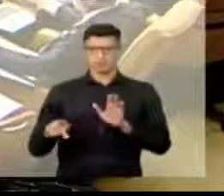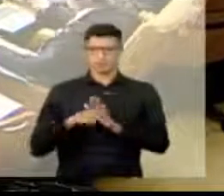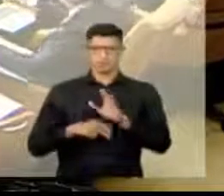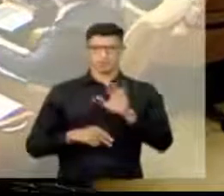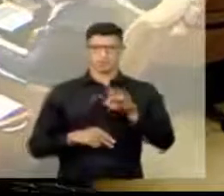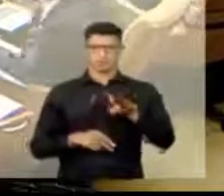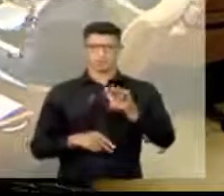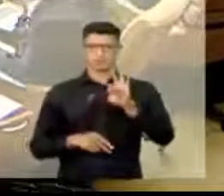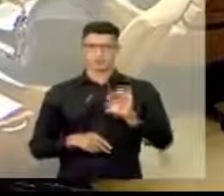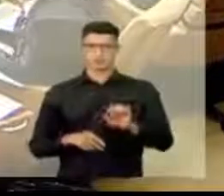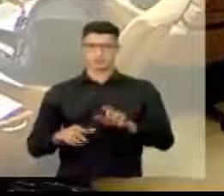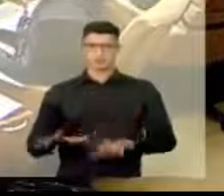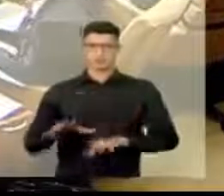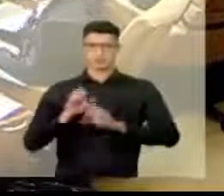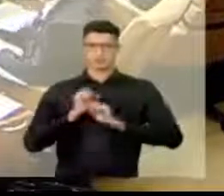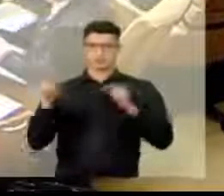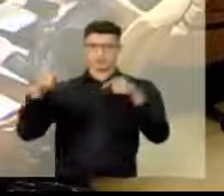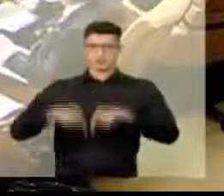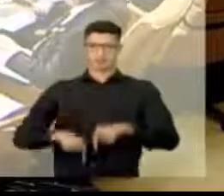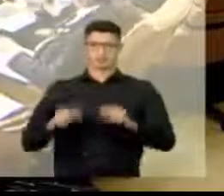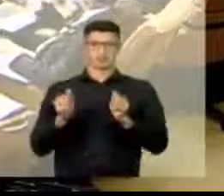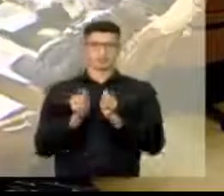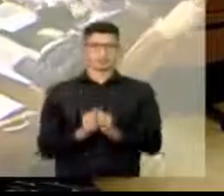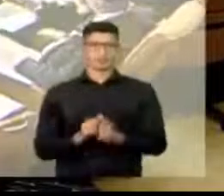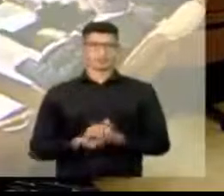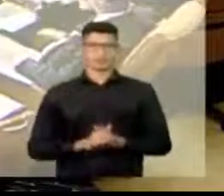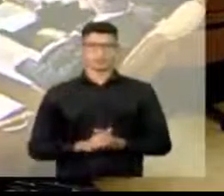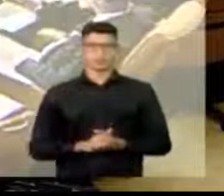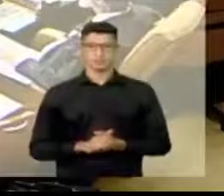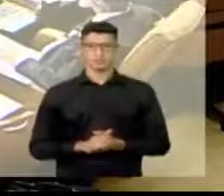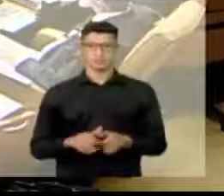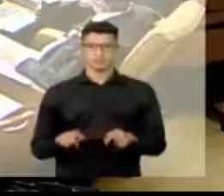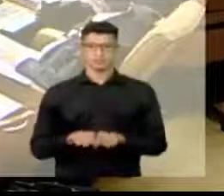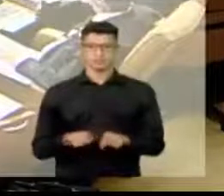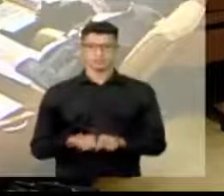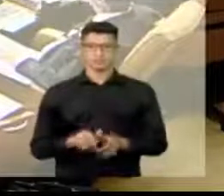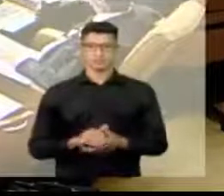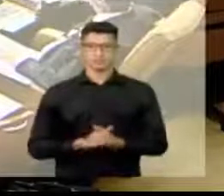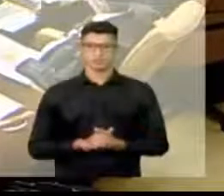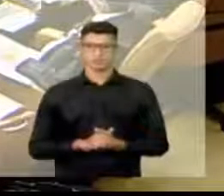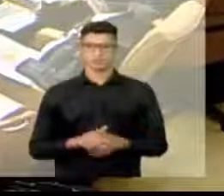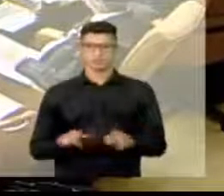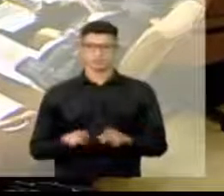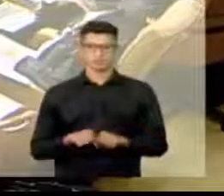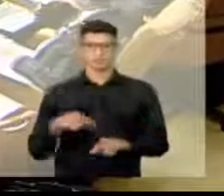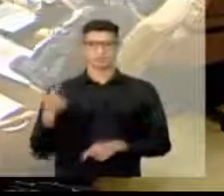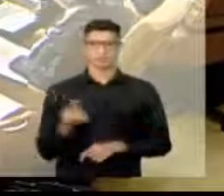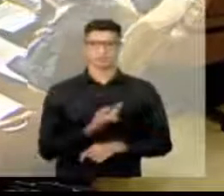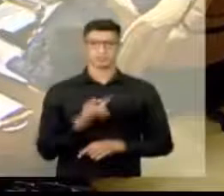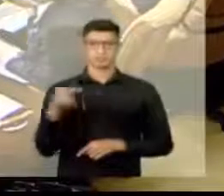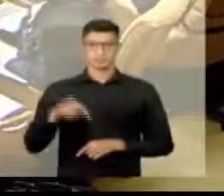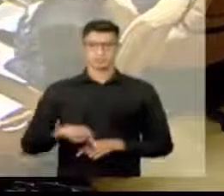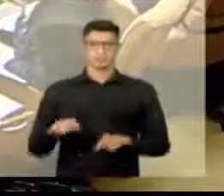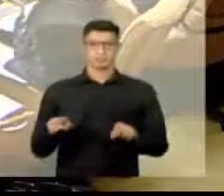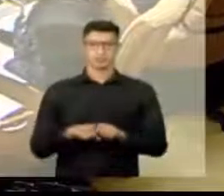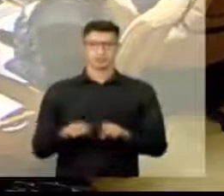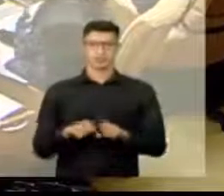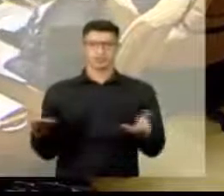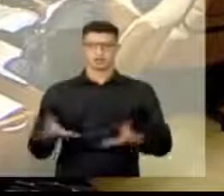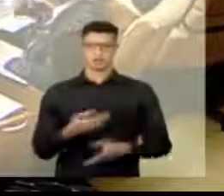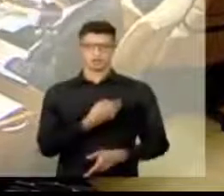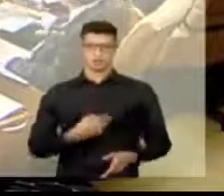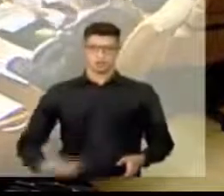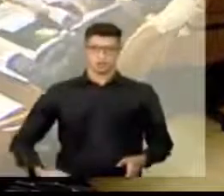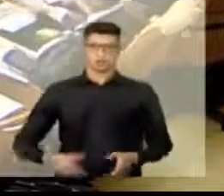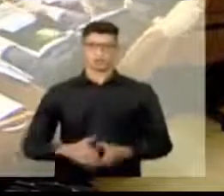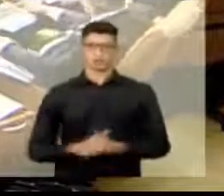do Zé Dirceu foram decididos aqui. Ministro, como... se pudesse voltar ao caso do Tribunal de Contas, este é o caso em julgamento.